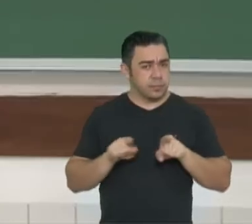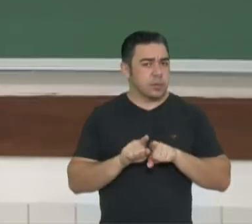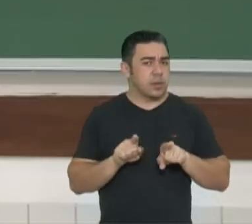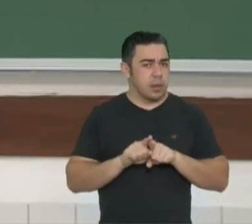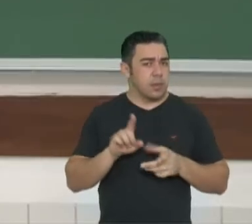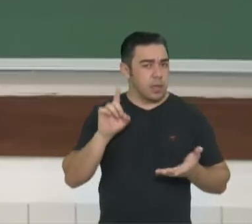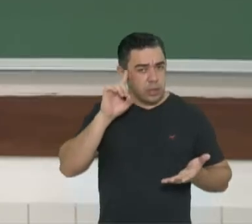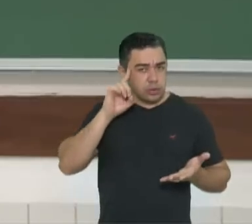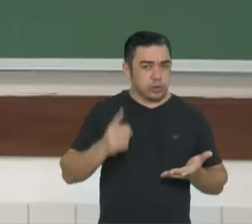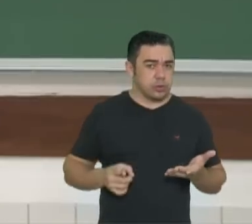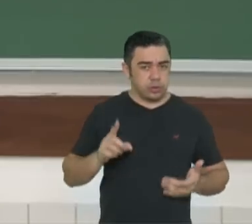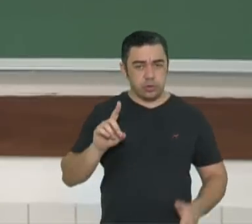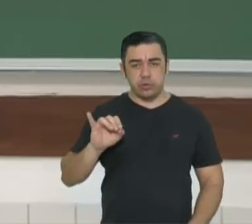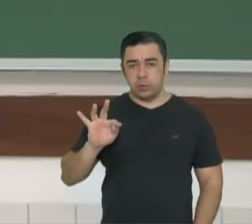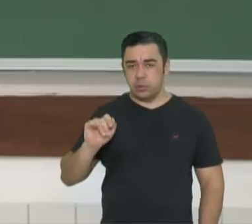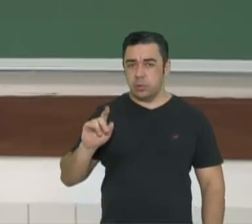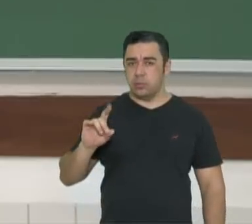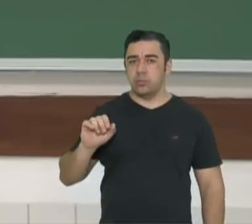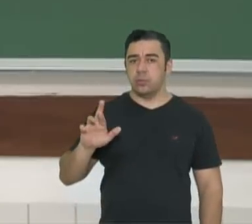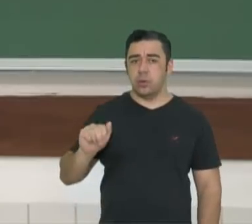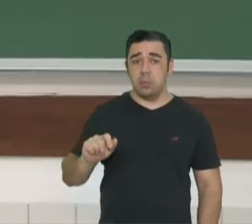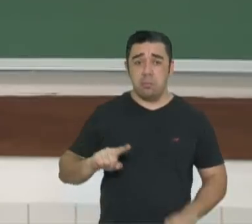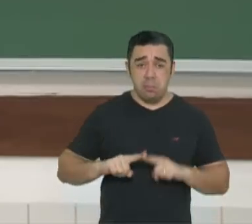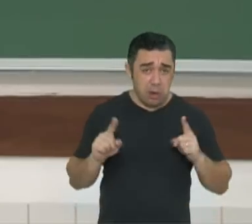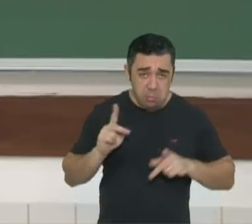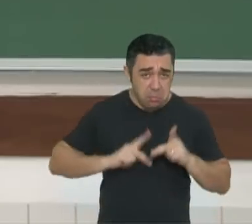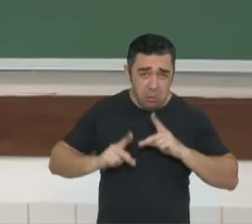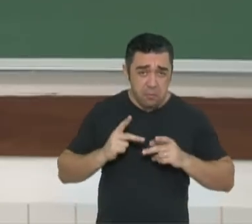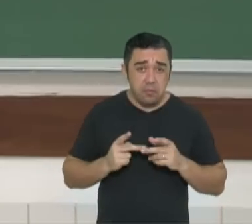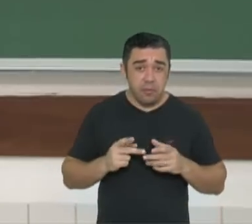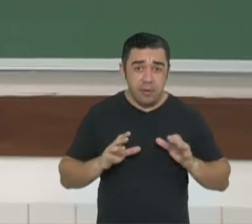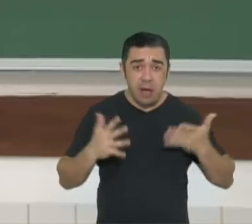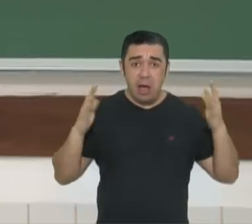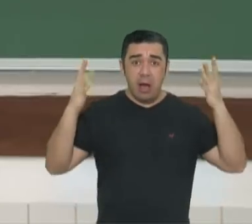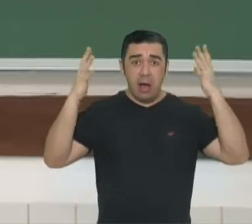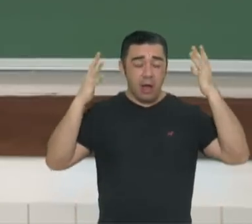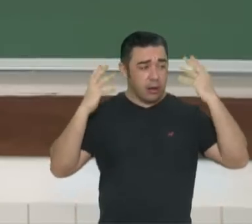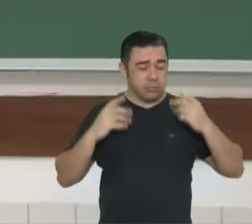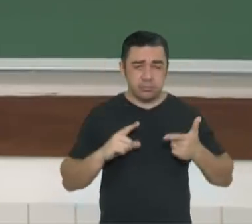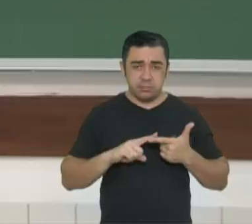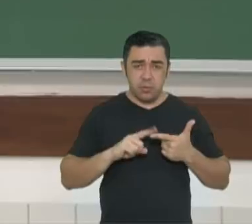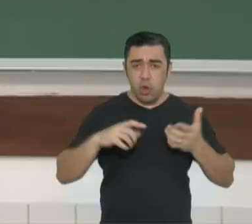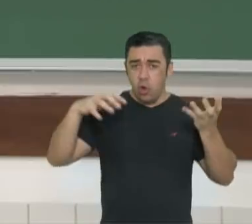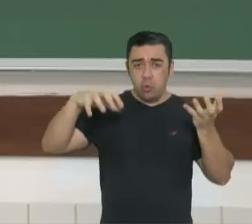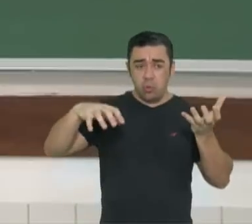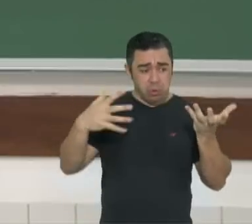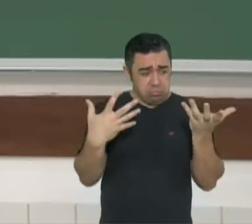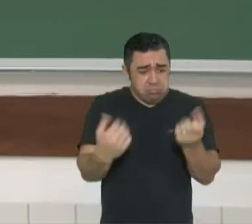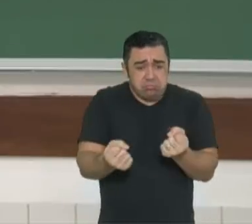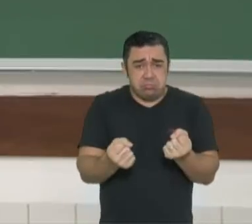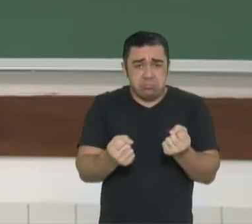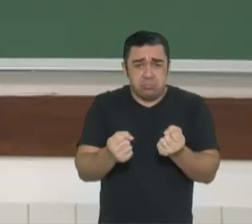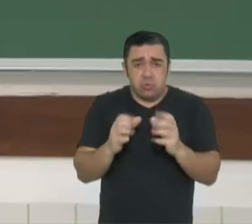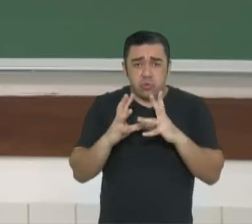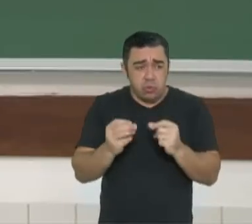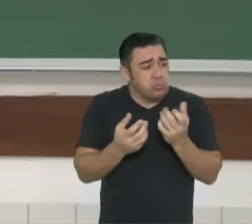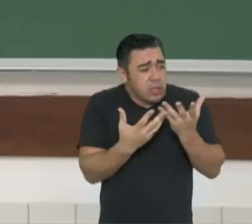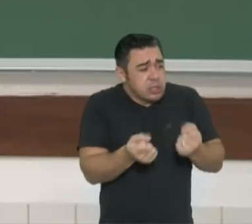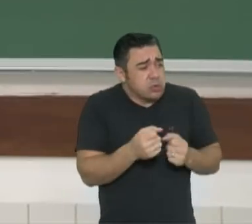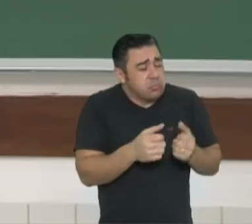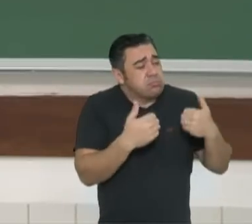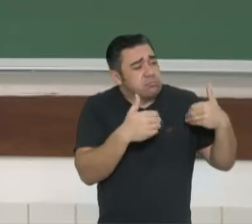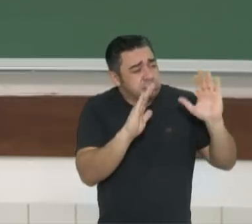numa ditadura. Mas nem o povo foi às ruas, nem o Congresso foi contra isso, todo mundo